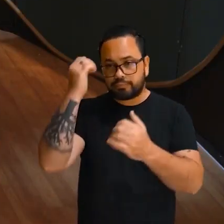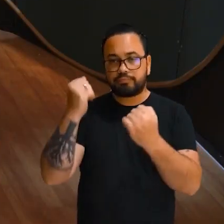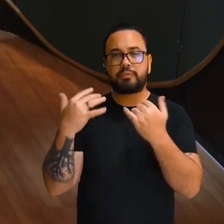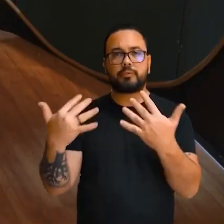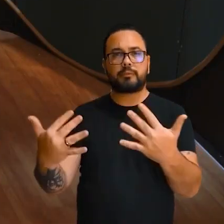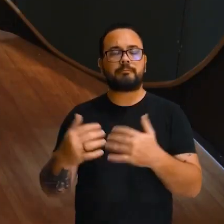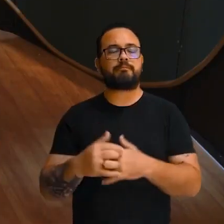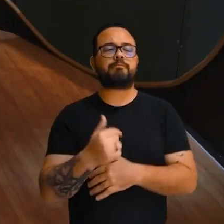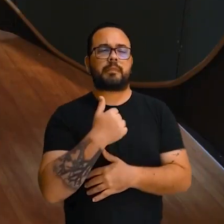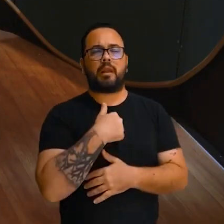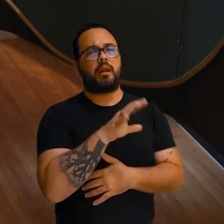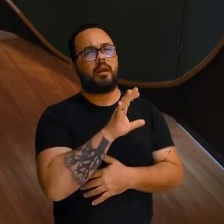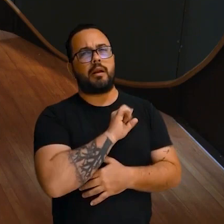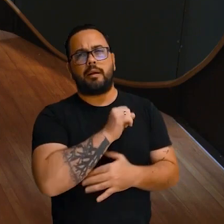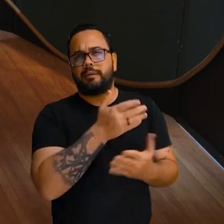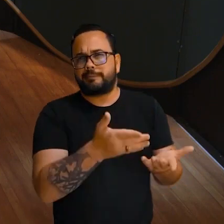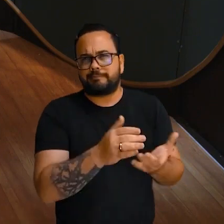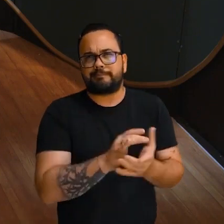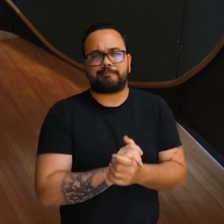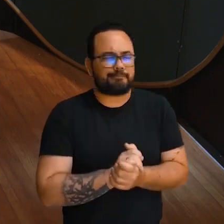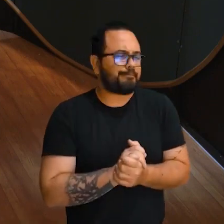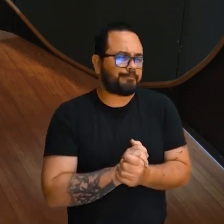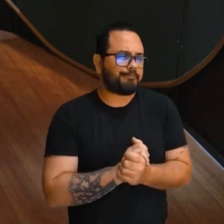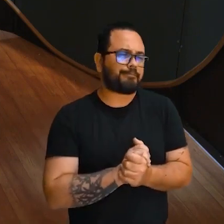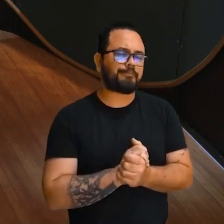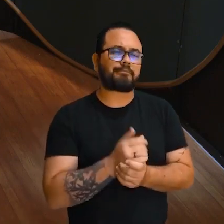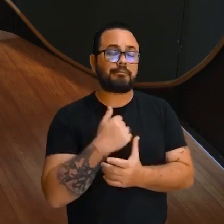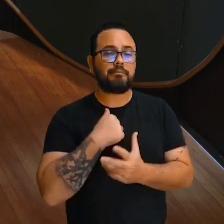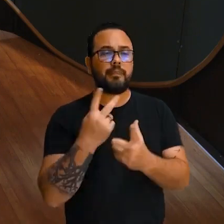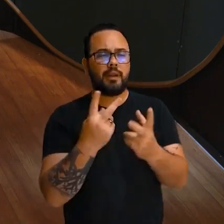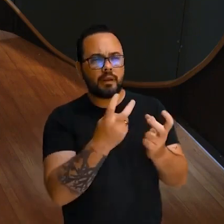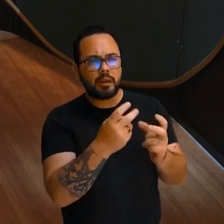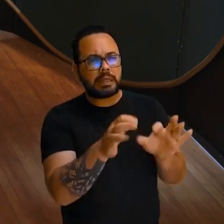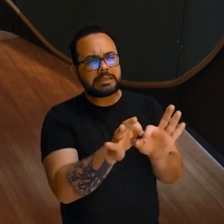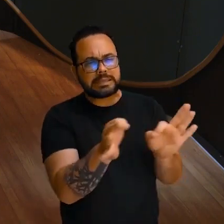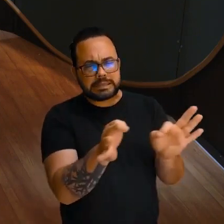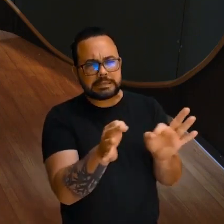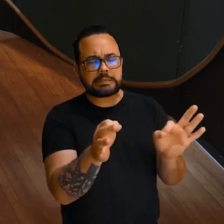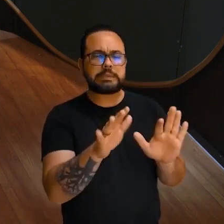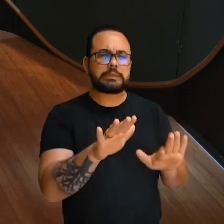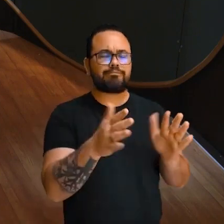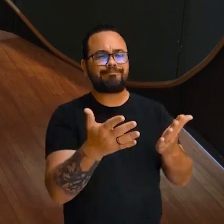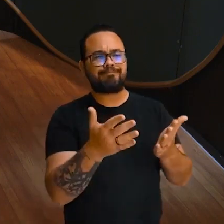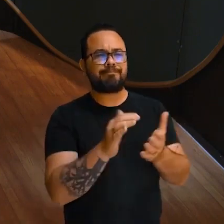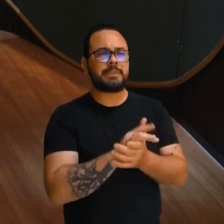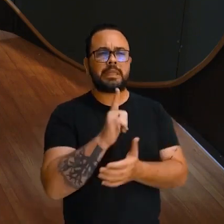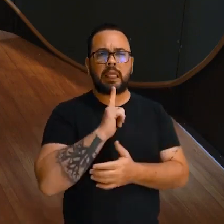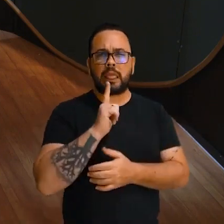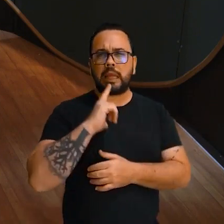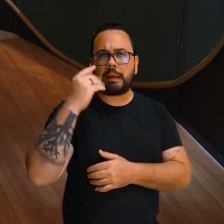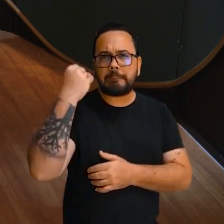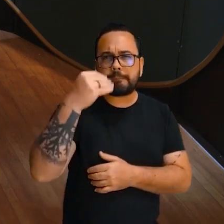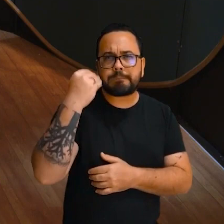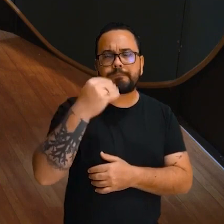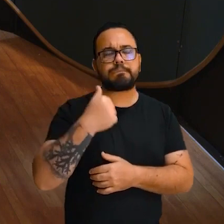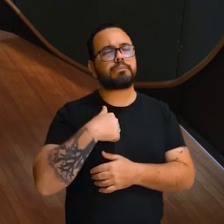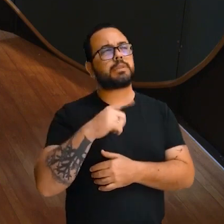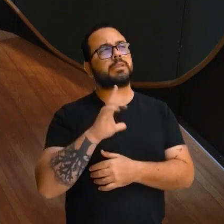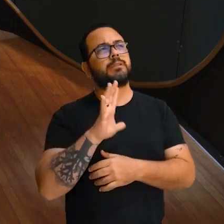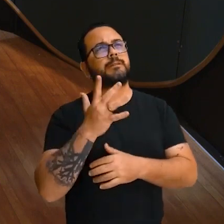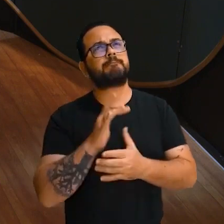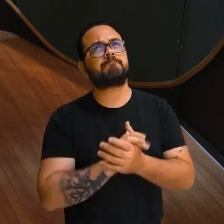eu adoro, bom, enfim, eu adoro isso, mas... E isso aí, é muito legal. Eu vi que era mais simples do que eu pensava, talvez, né? E tem uma experiência, assim, que eu passei também, que